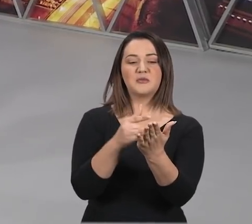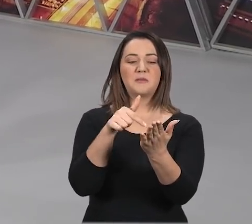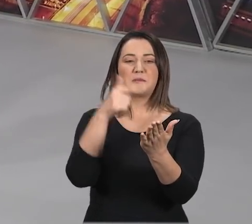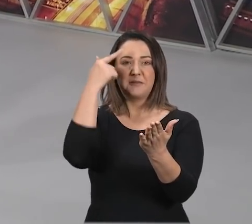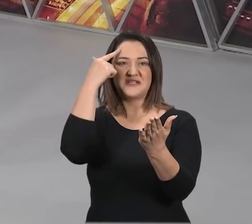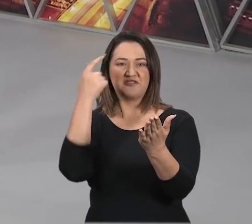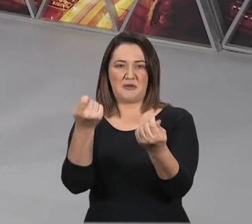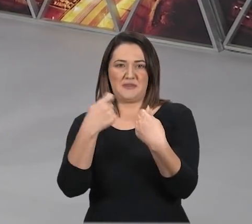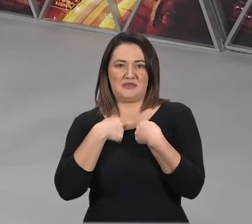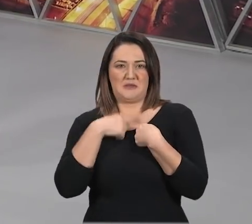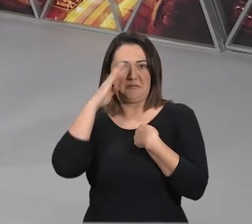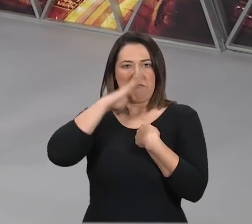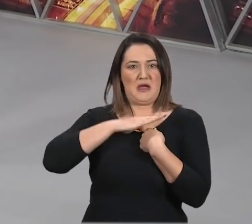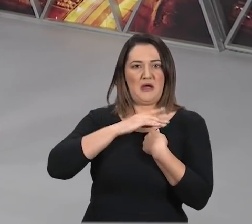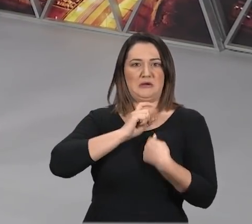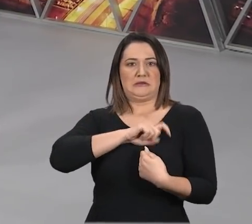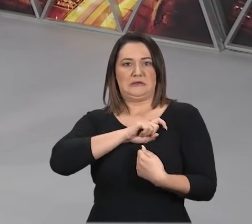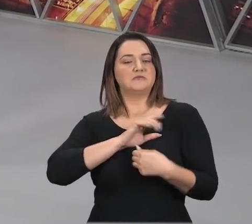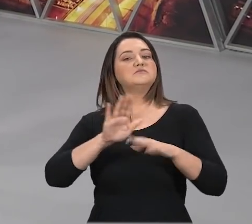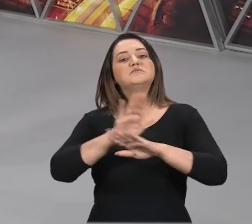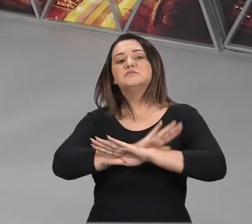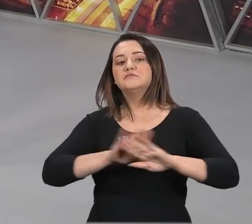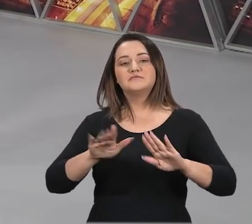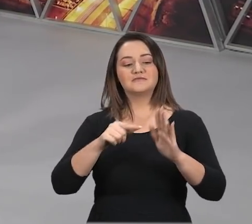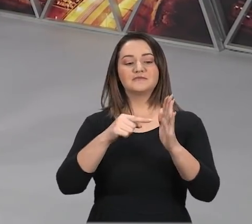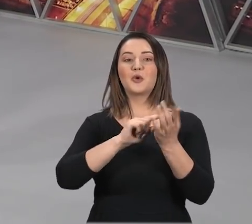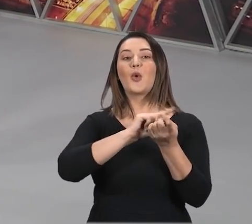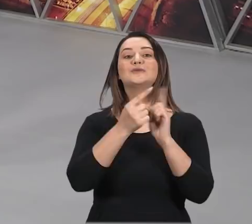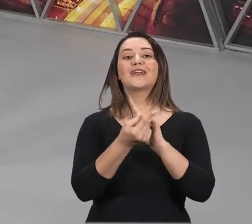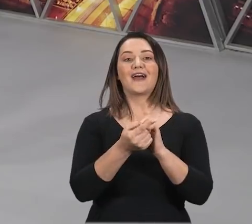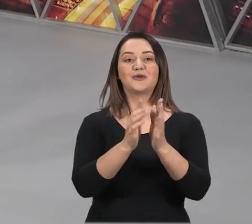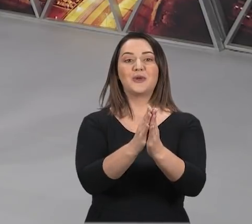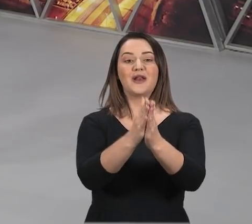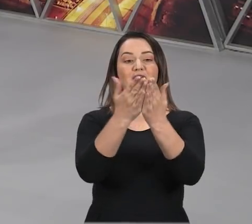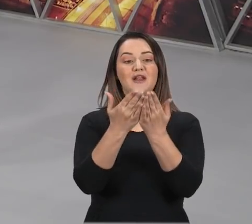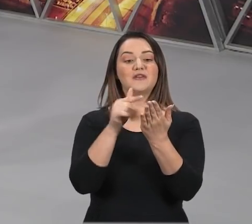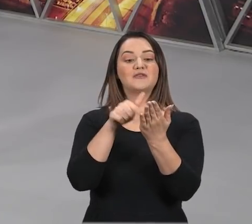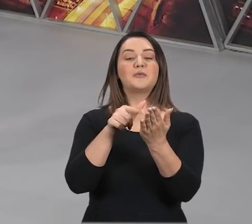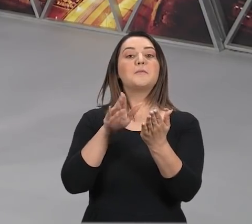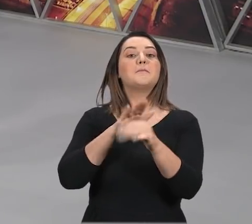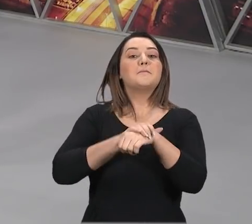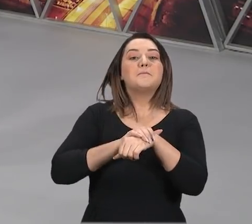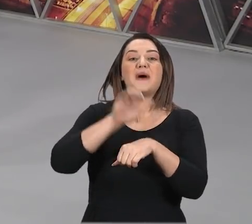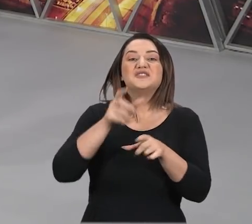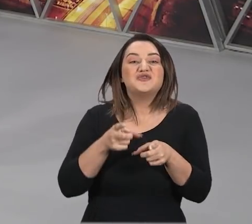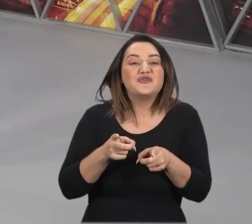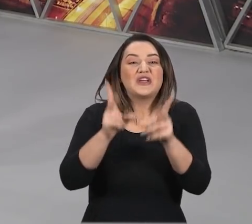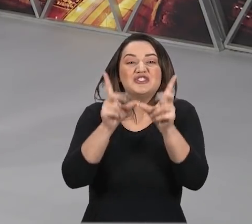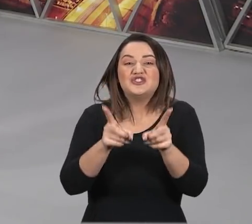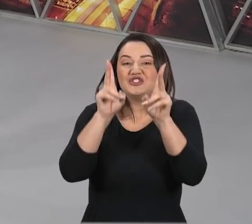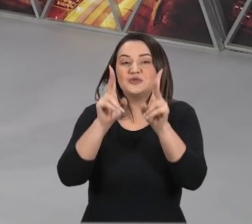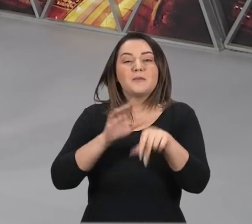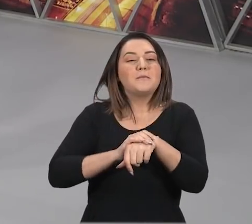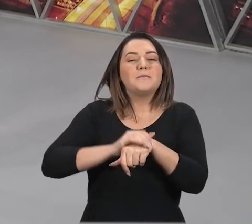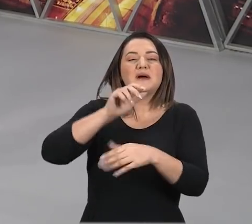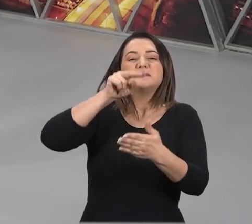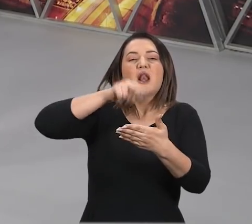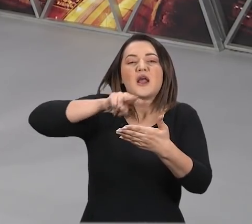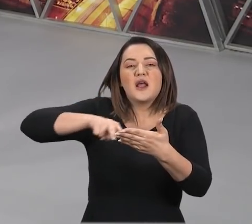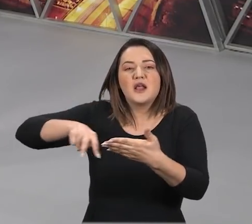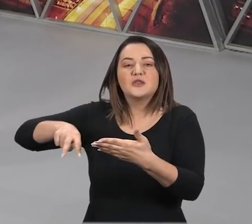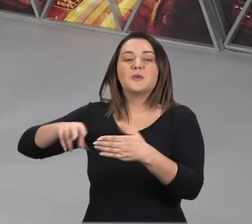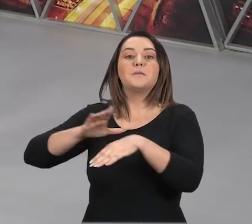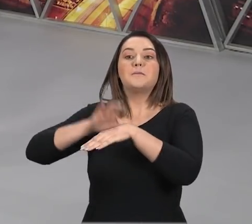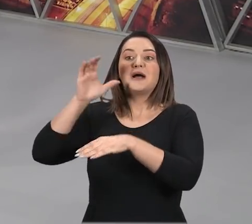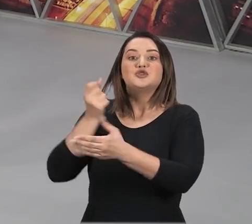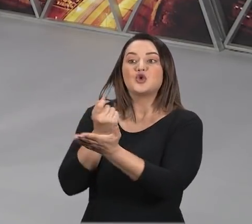venha trazer algum tipo de mal para você. Ao contrário, este livro é o livro mais vendido no mundo, é o livro mais lido no